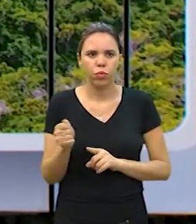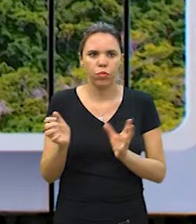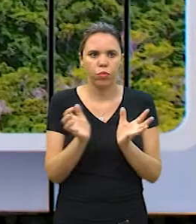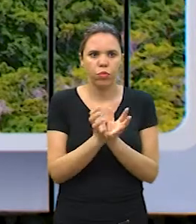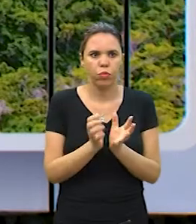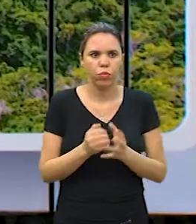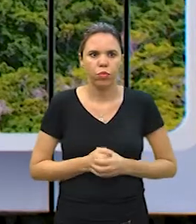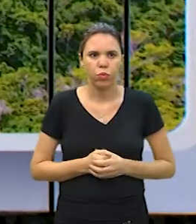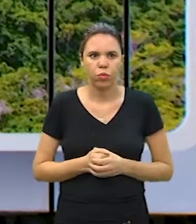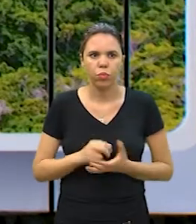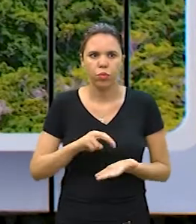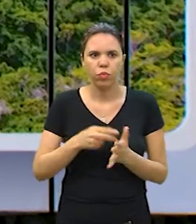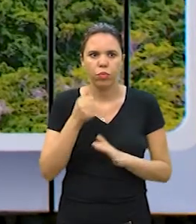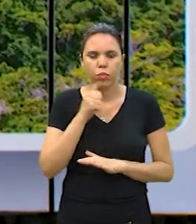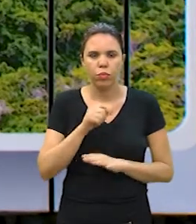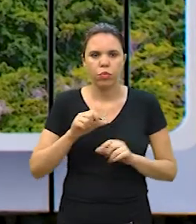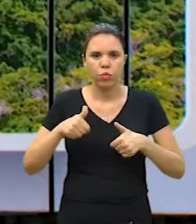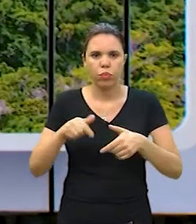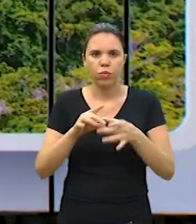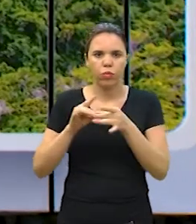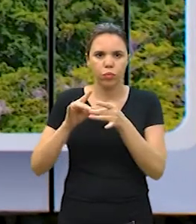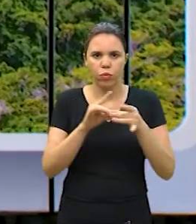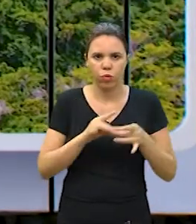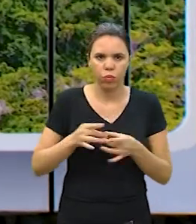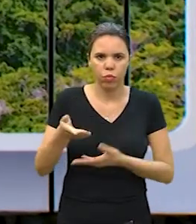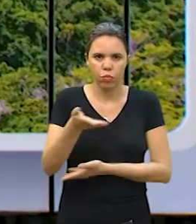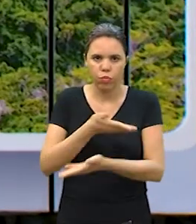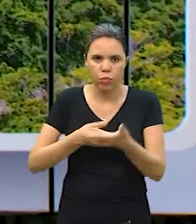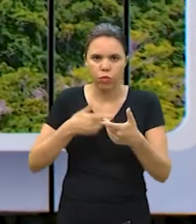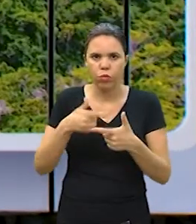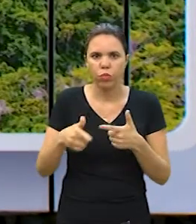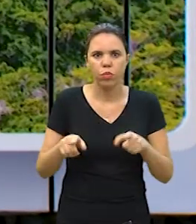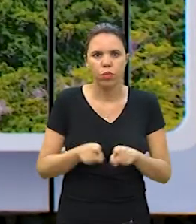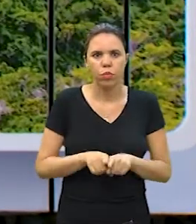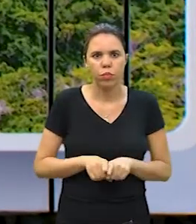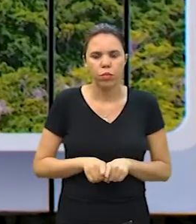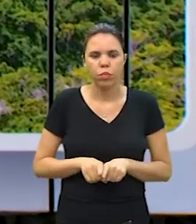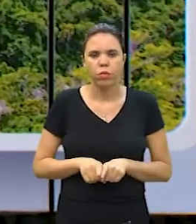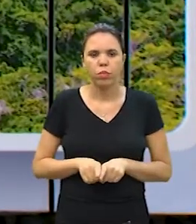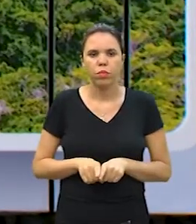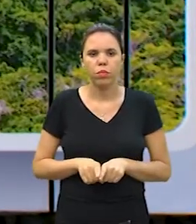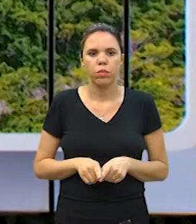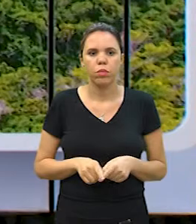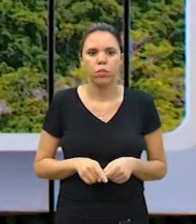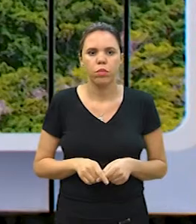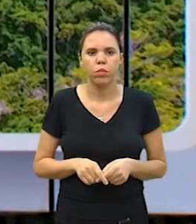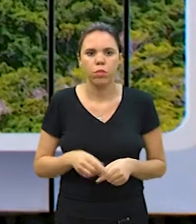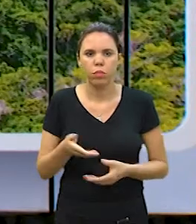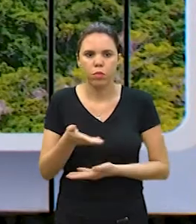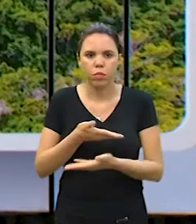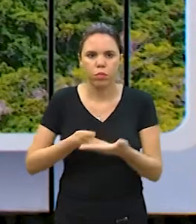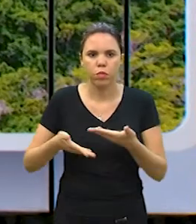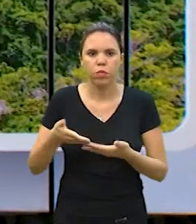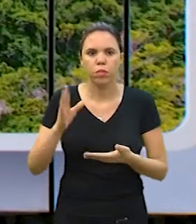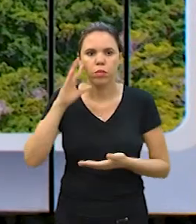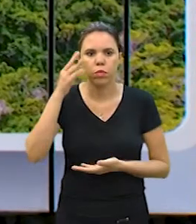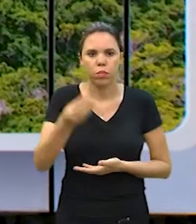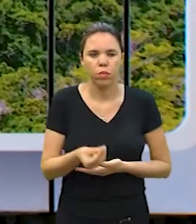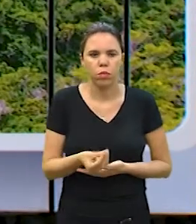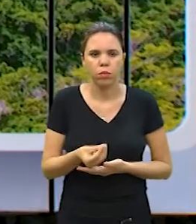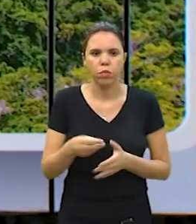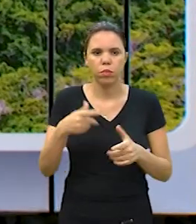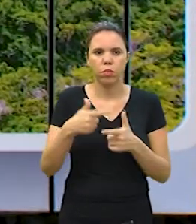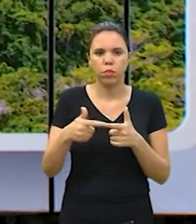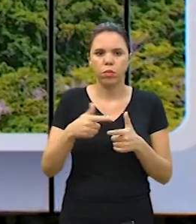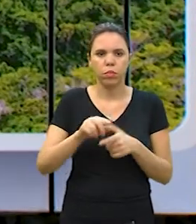associações, coletivos, quer dizer que as mulheres se fortalecem, que elas trocam seus problemas, que elas trocam impressões, que elas vão trocando, ela vai